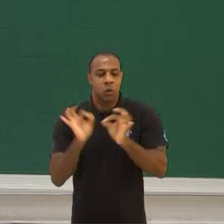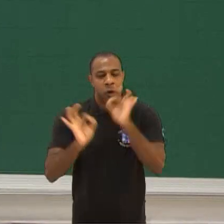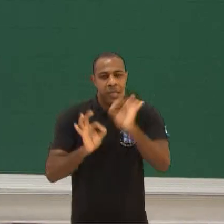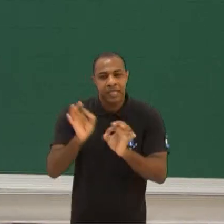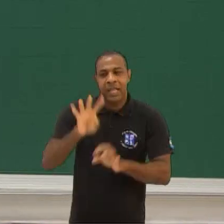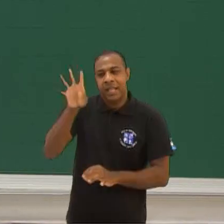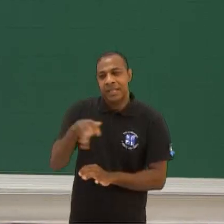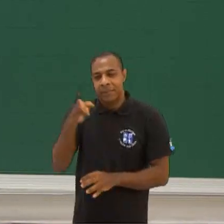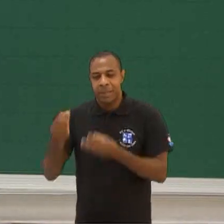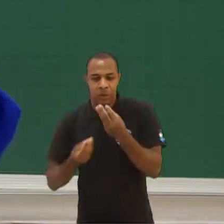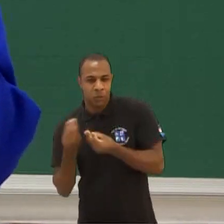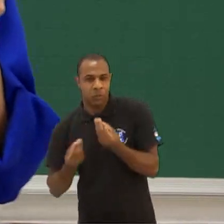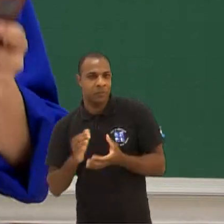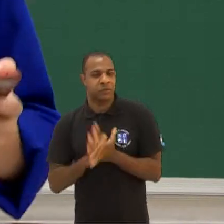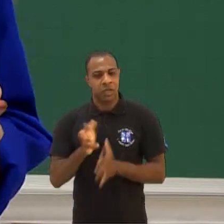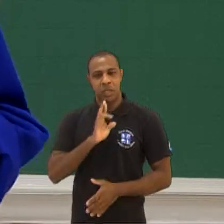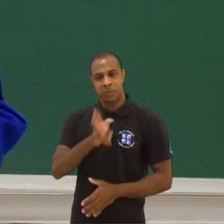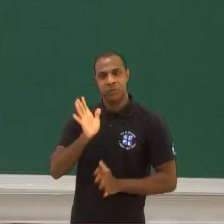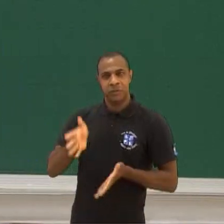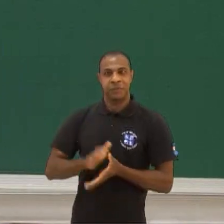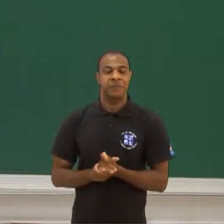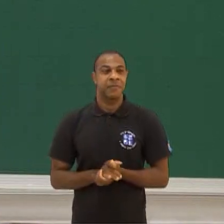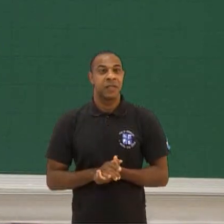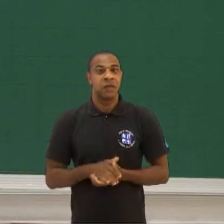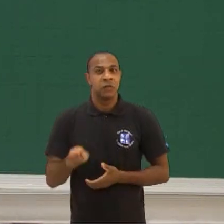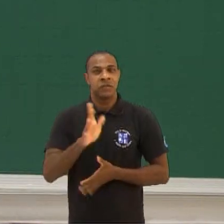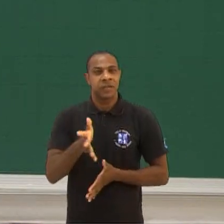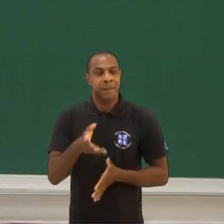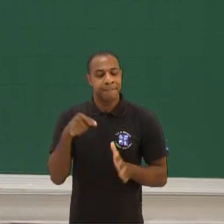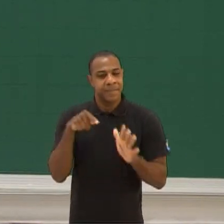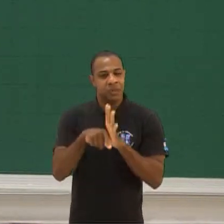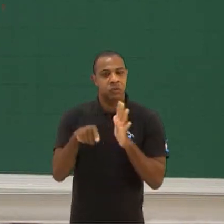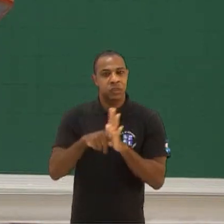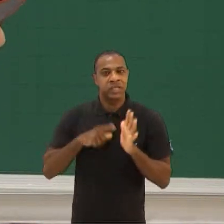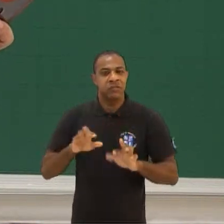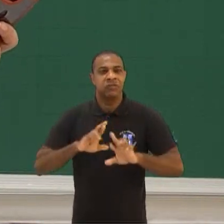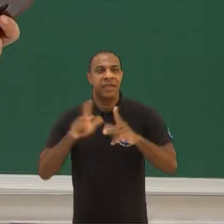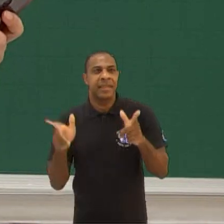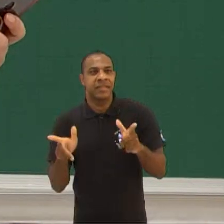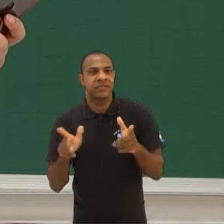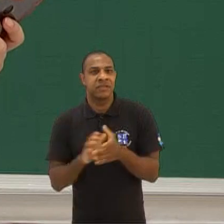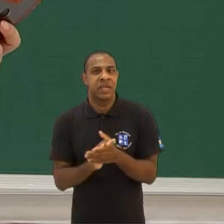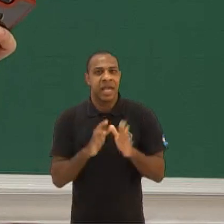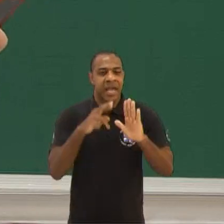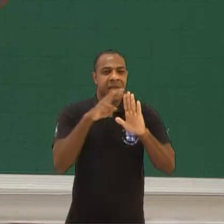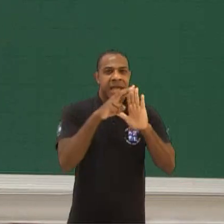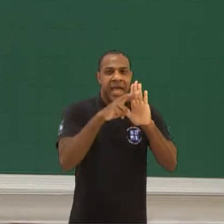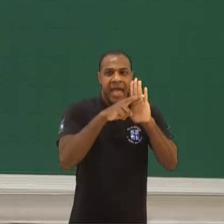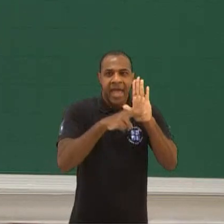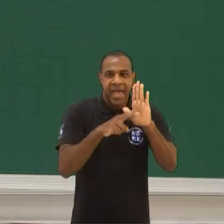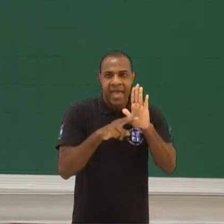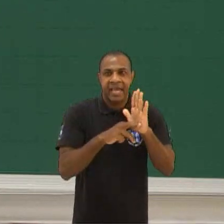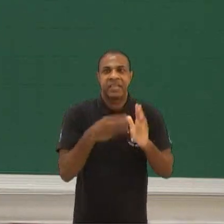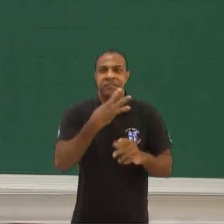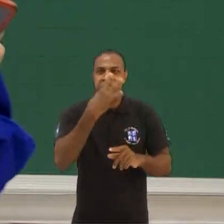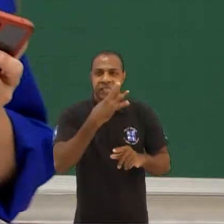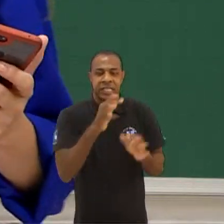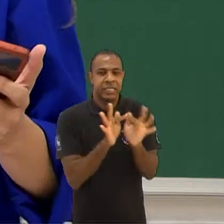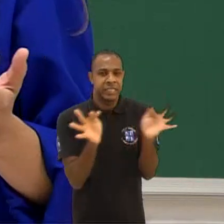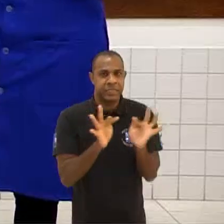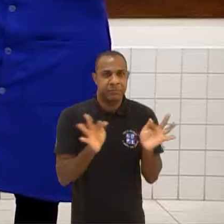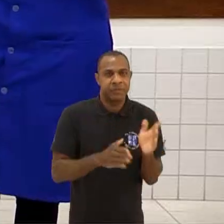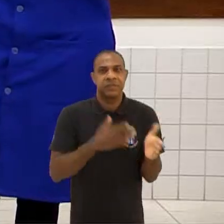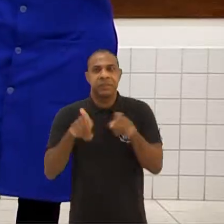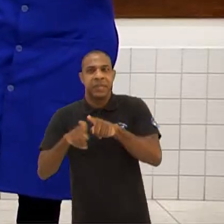duas a gente já respondeu. Alguém perguntou se tem diferença entre a regra de três simples e o Teorema de Thales. Professor,